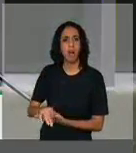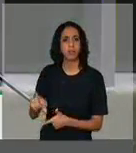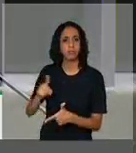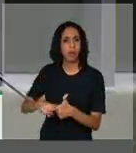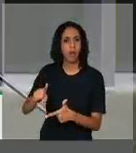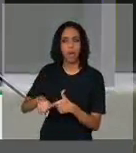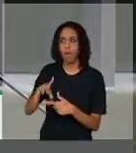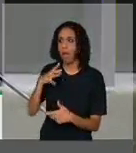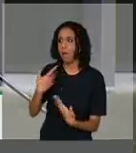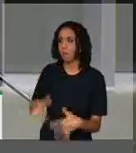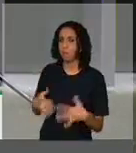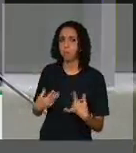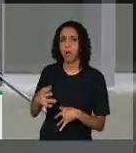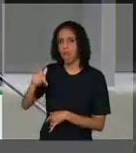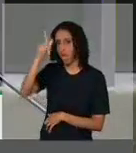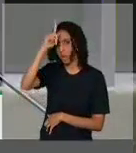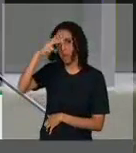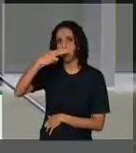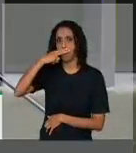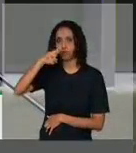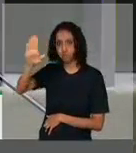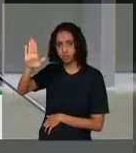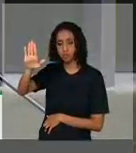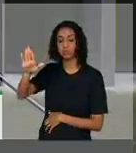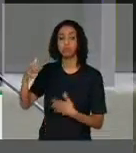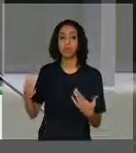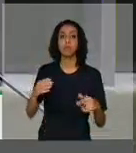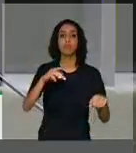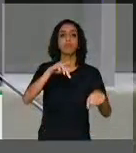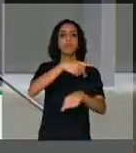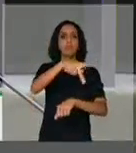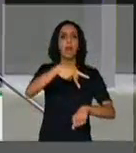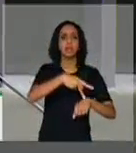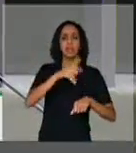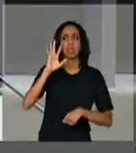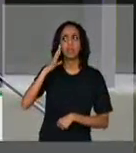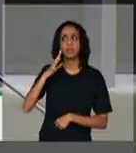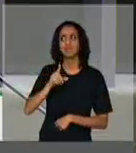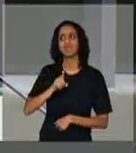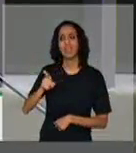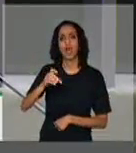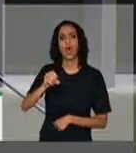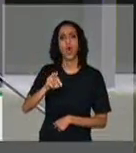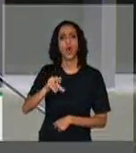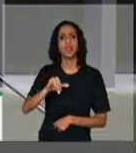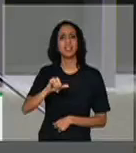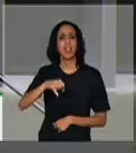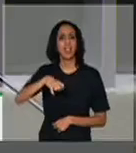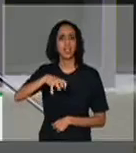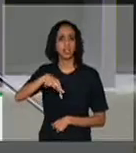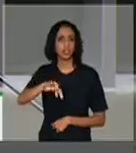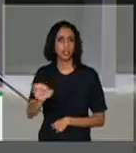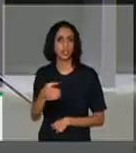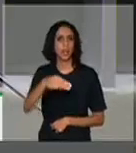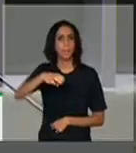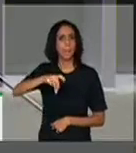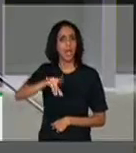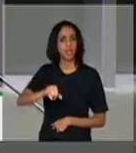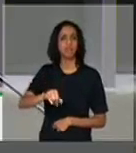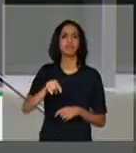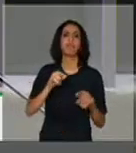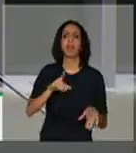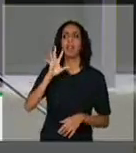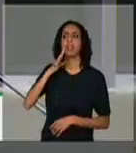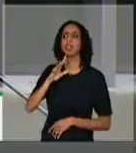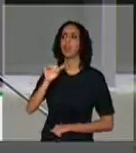nazistas, tomaria a decisão que mudaria a geopolítica no Oriente Médio e influenciaria as